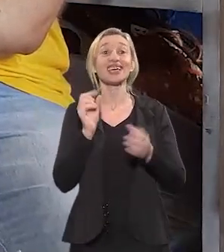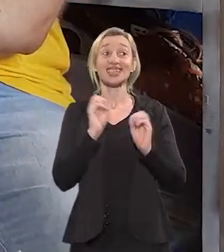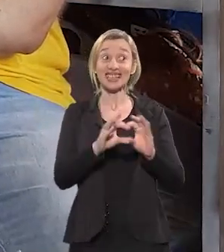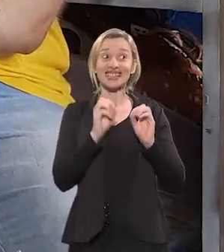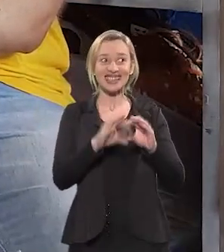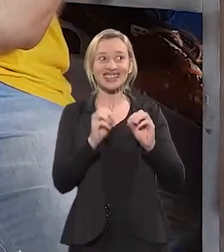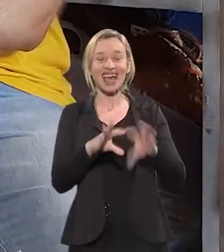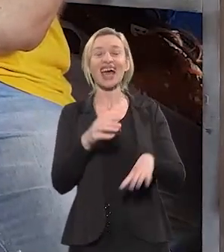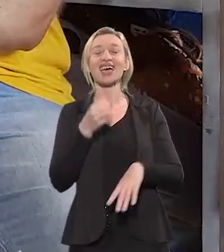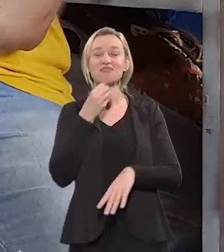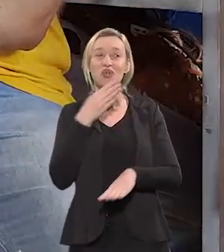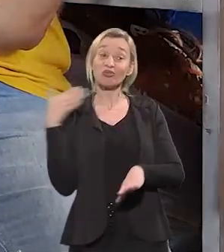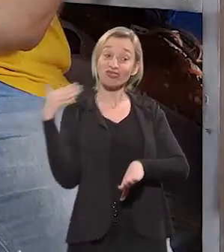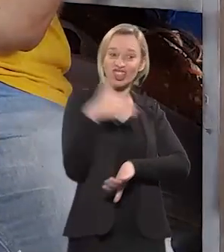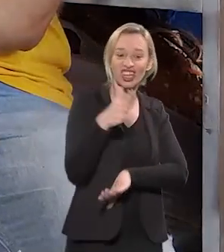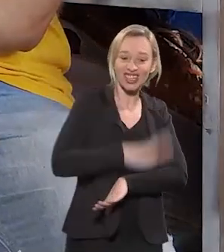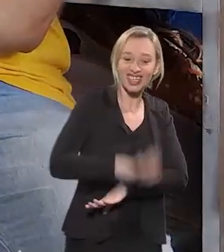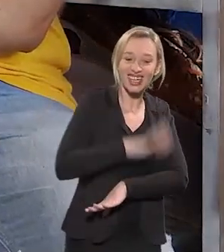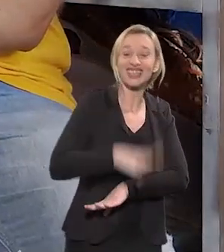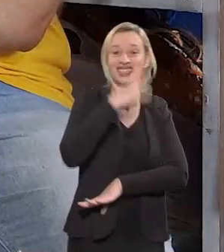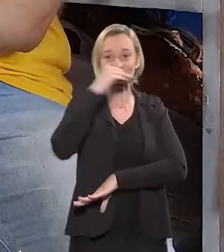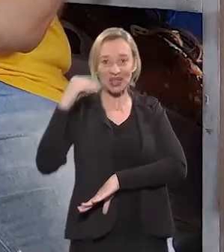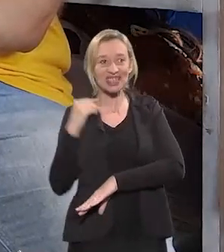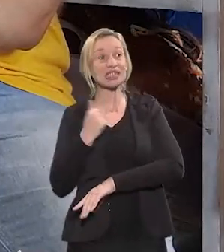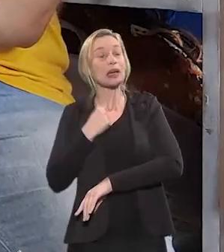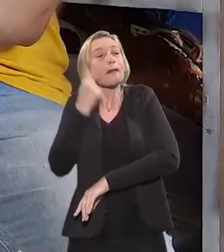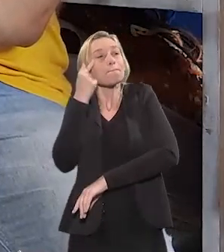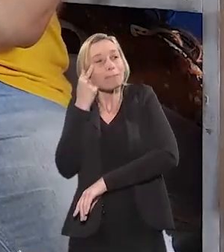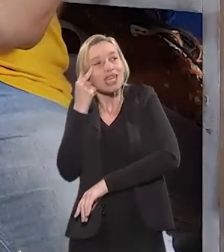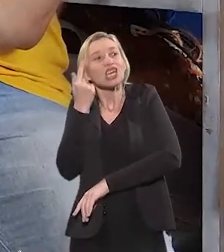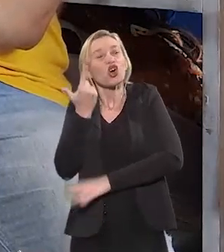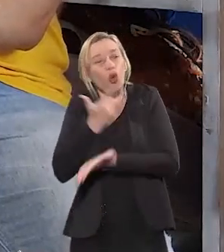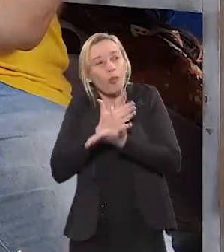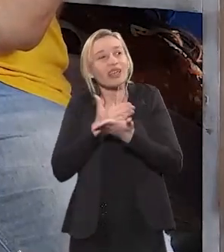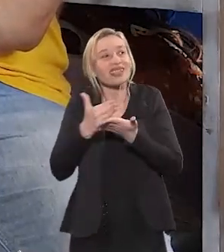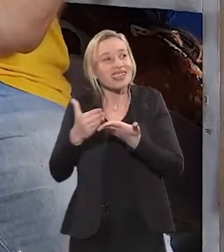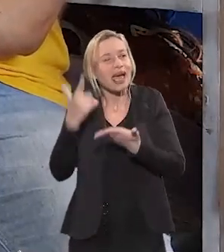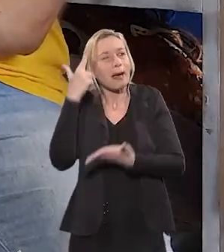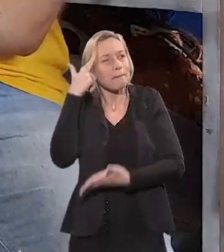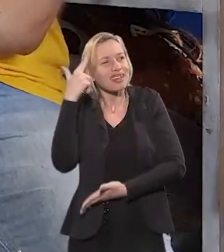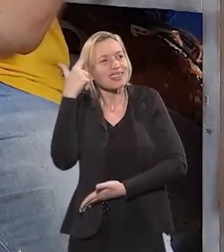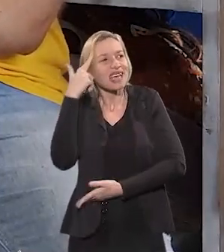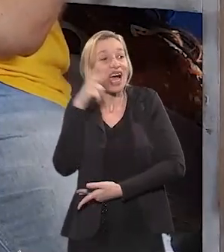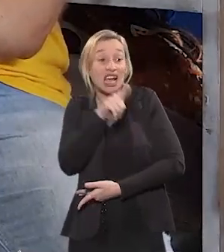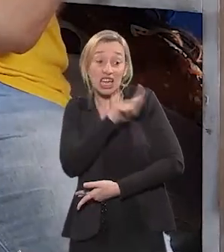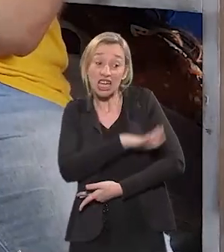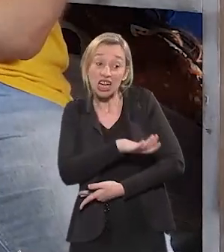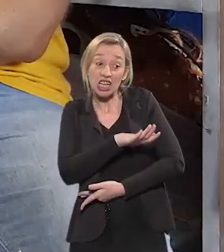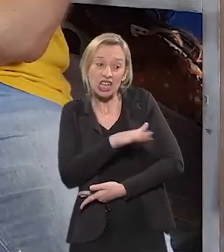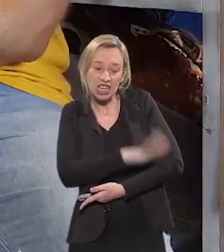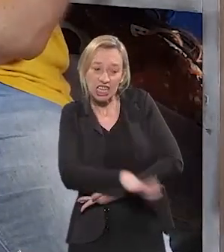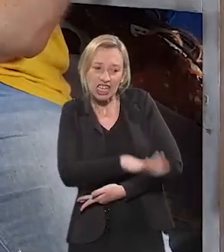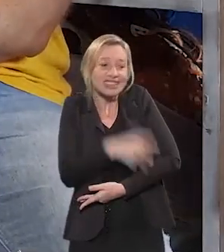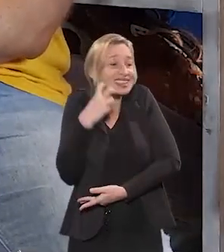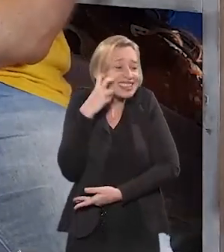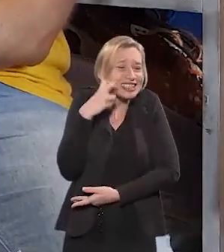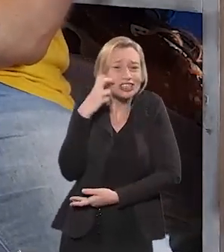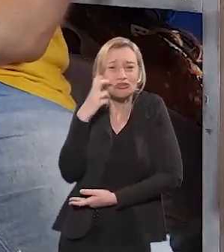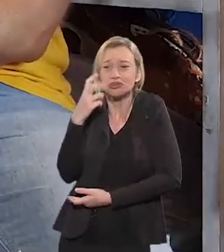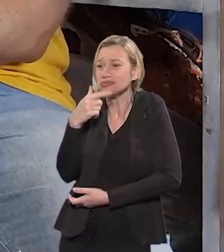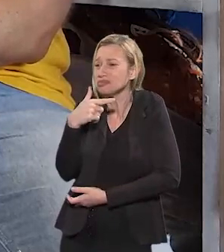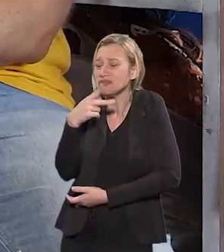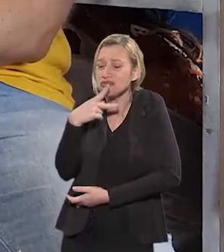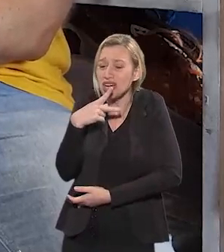eu consigo atingir essa criança, esse adolescente. E aí eu comecei a me ver naquelas crianças, sabe? Aquele garoto que era super tímido, que não